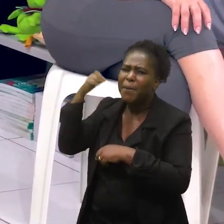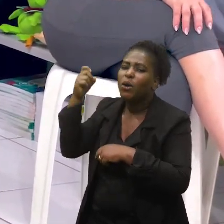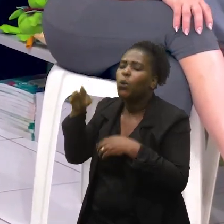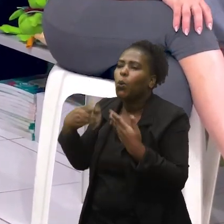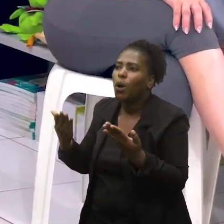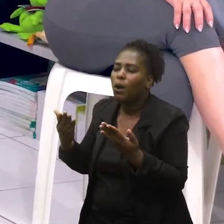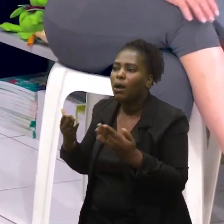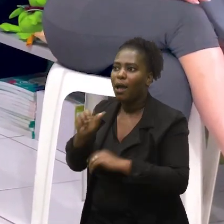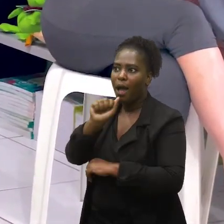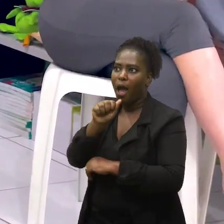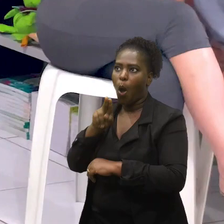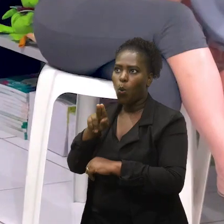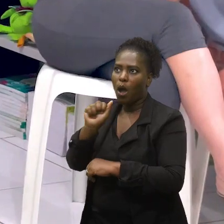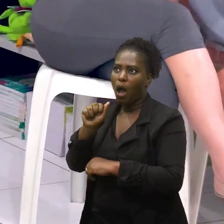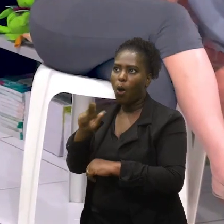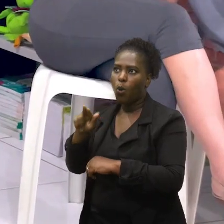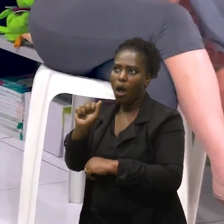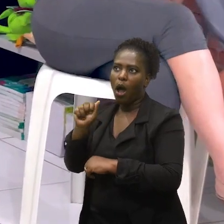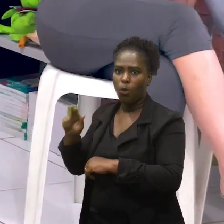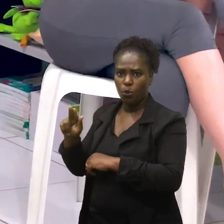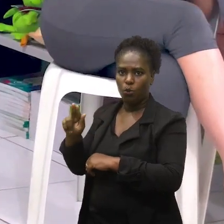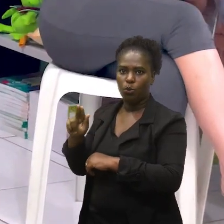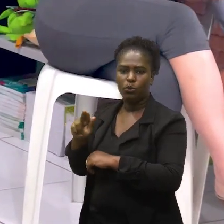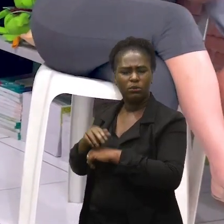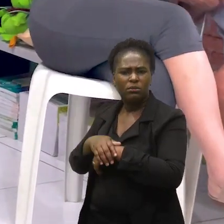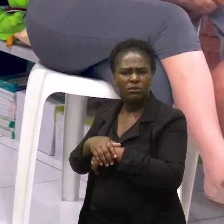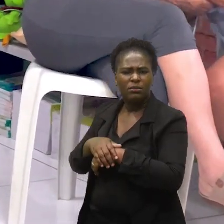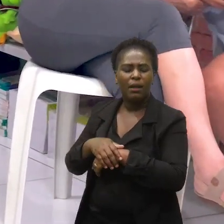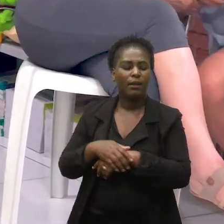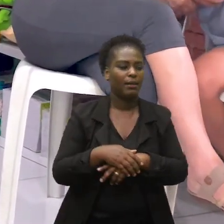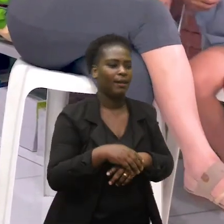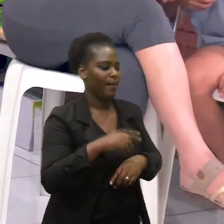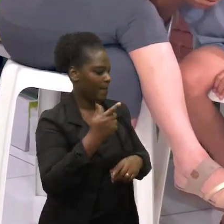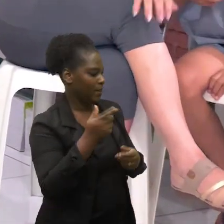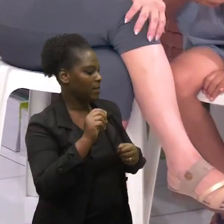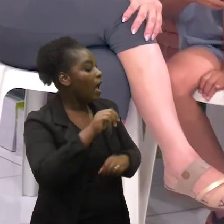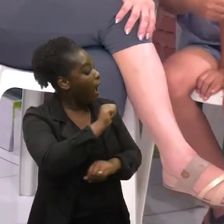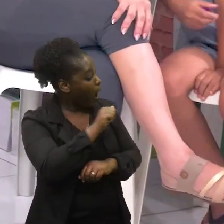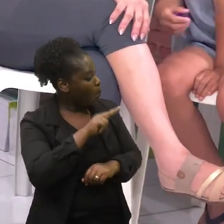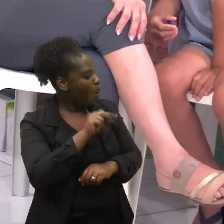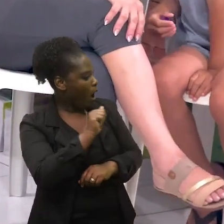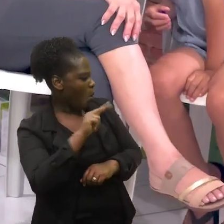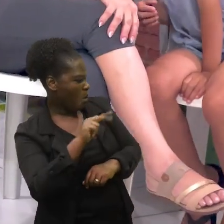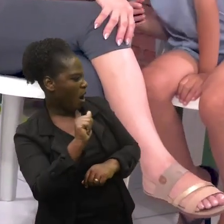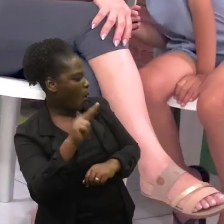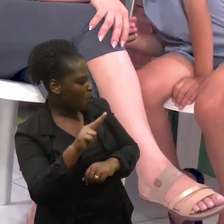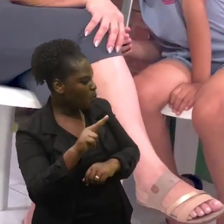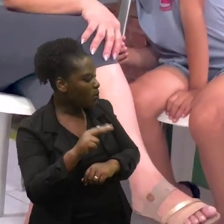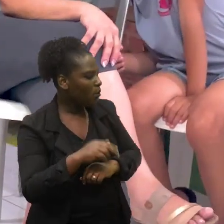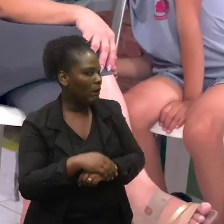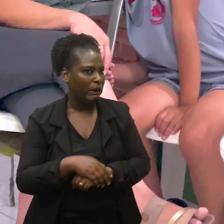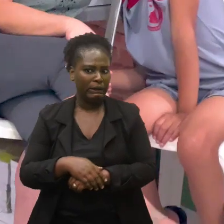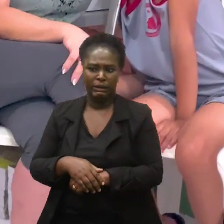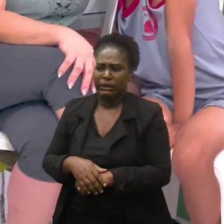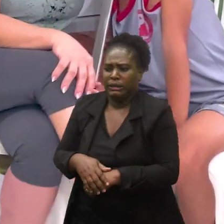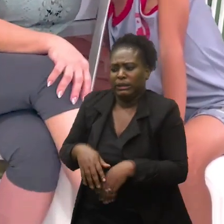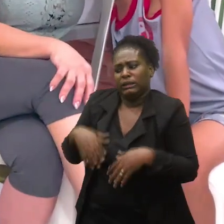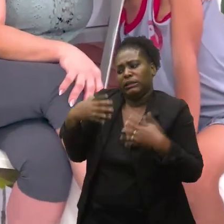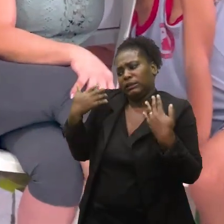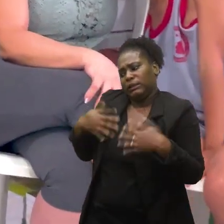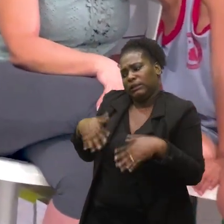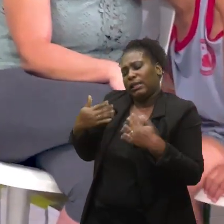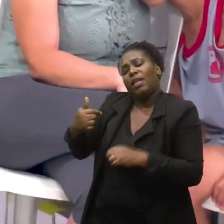au. Aí a Dona Baratinha disse: não, eu vou ficar com muito medo